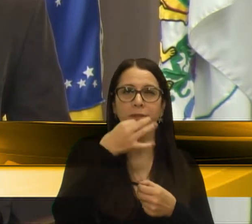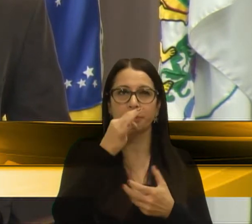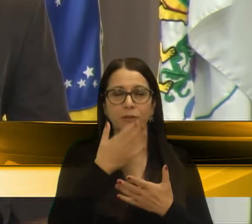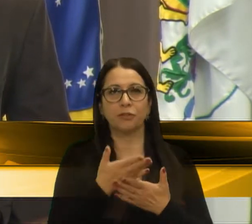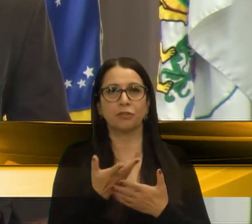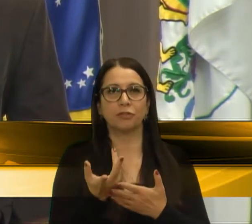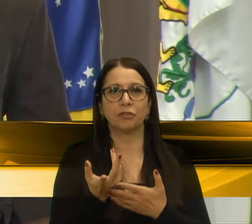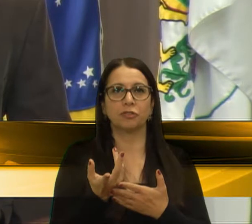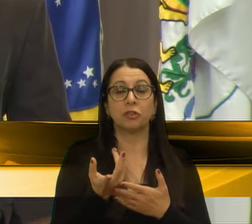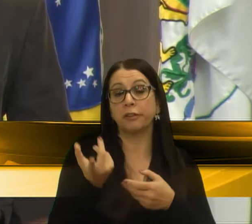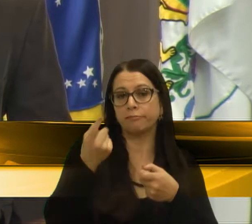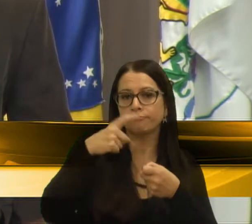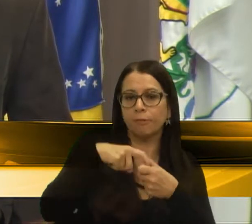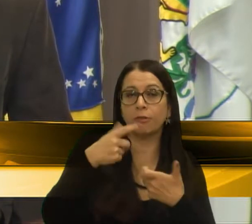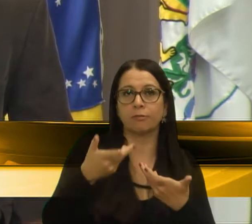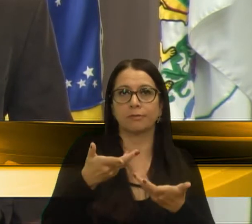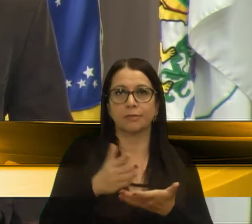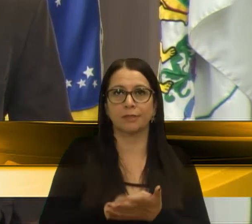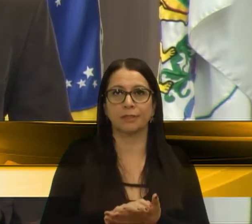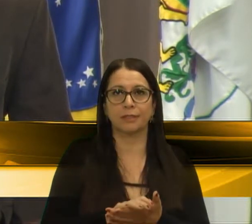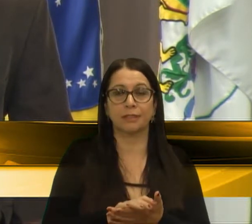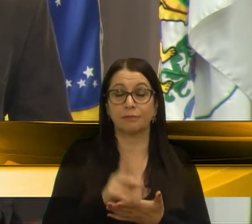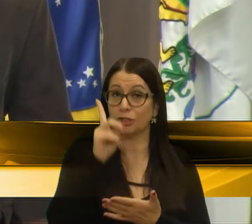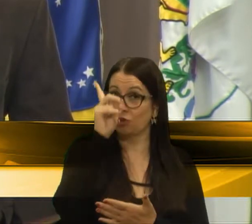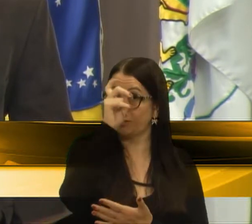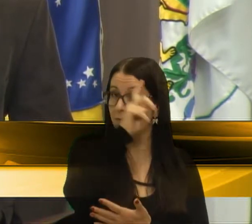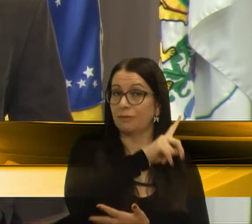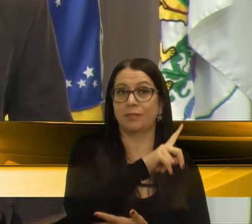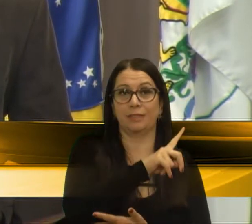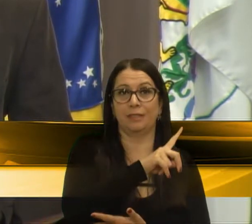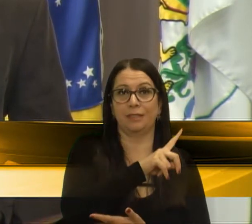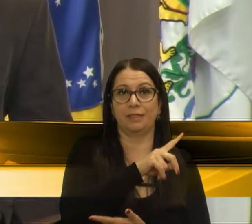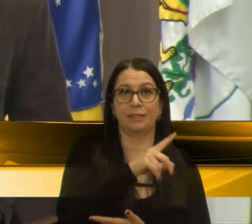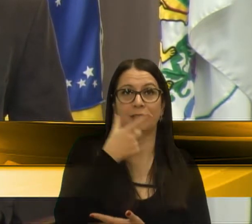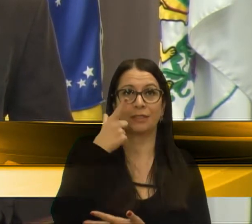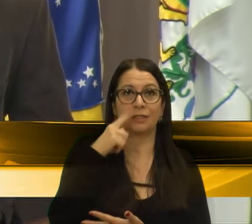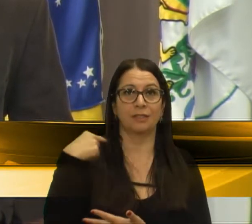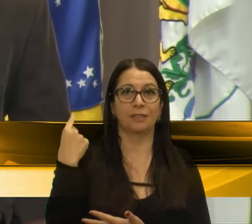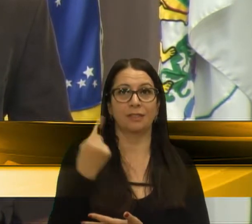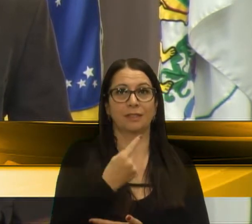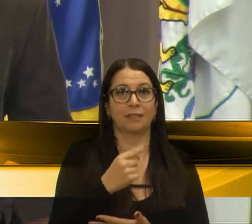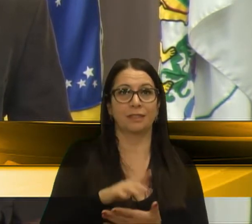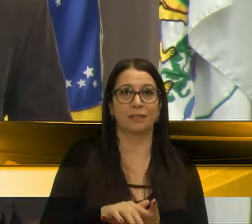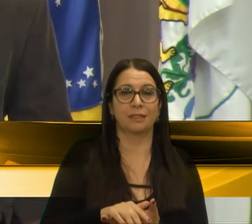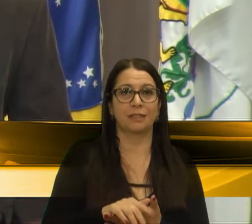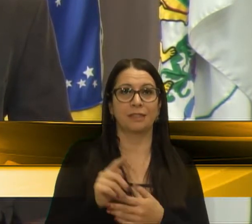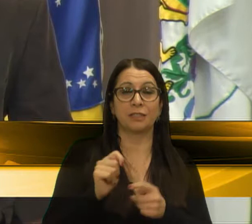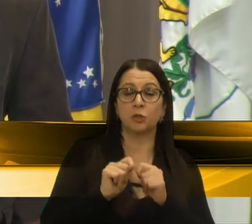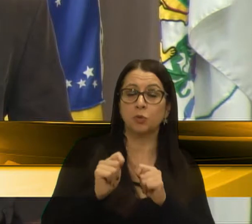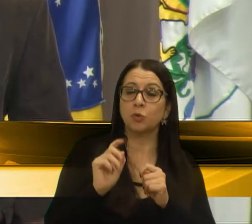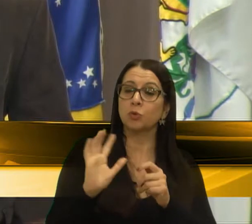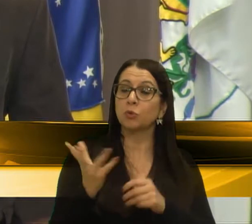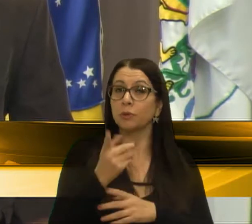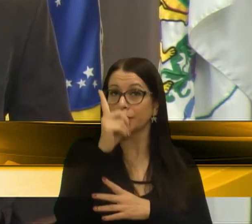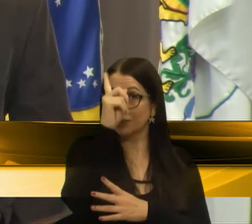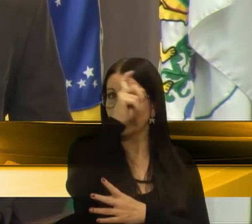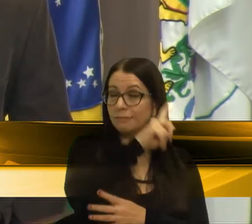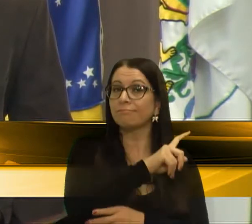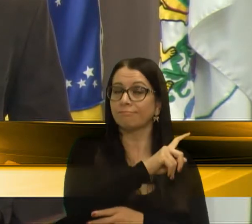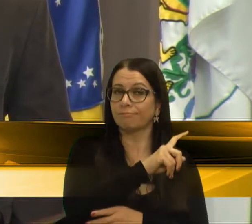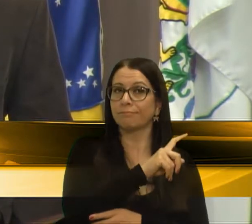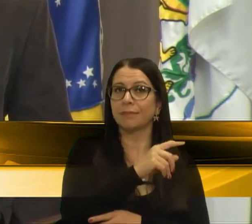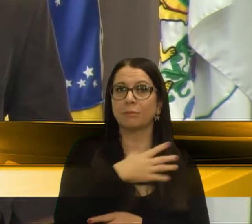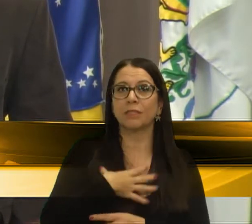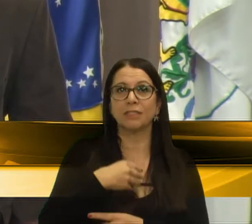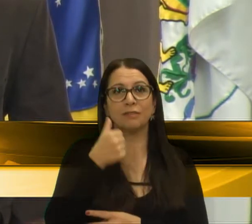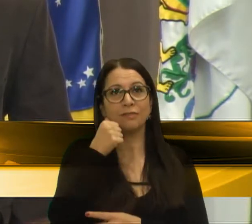o retorno, foi muito difícil, mas a gente segurou todas as dificuldades. E as minhas